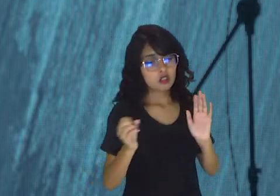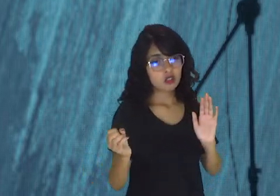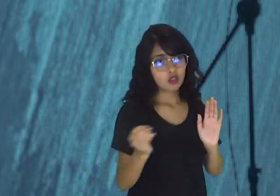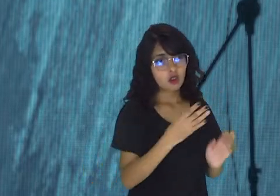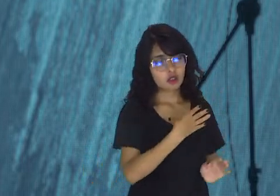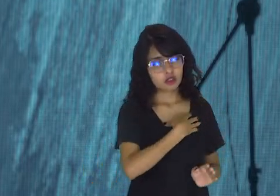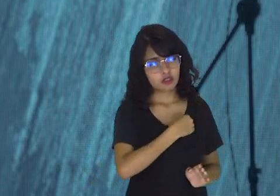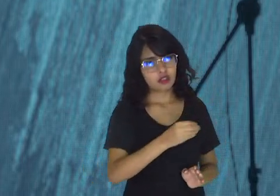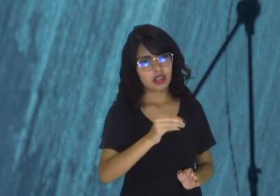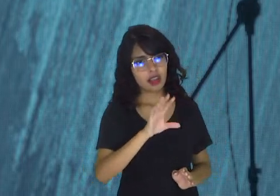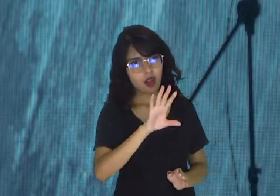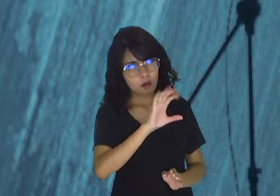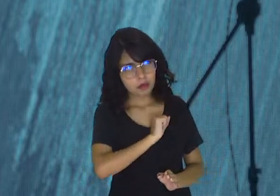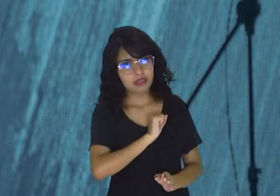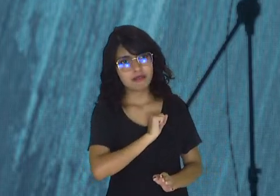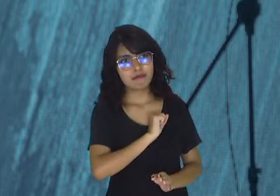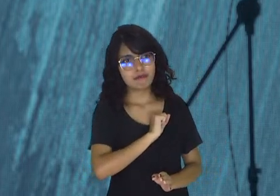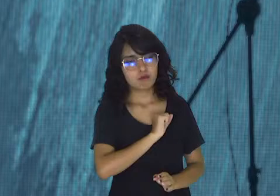Jesus.